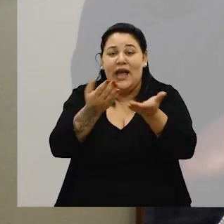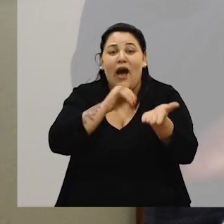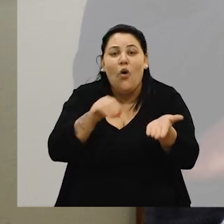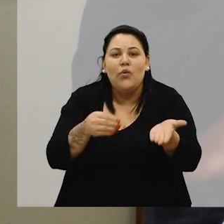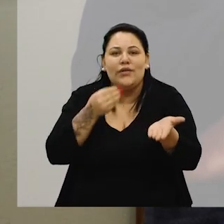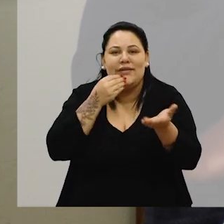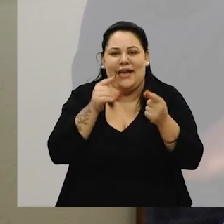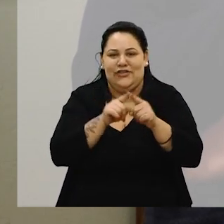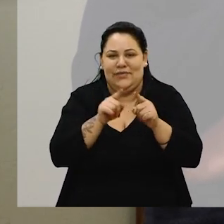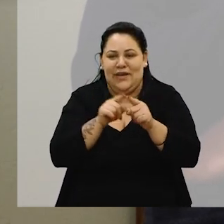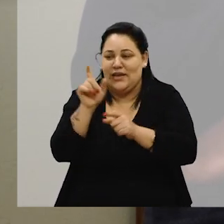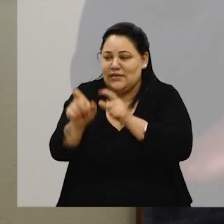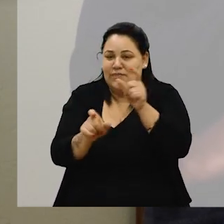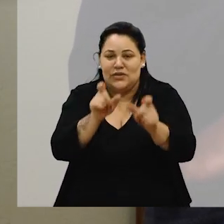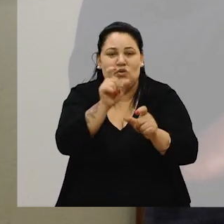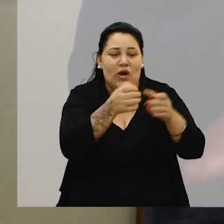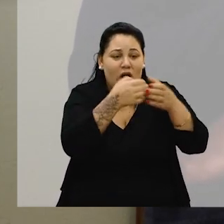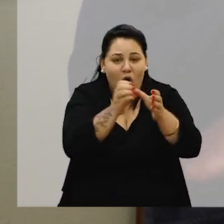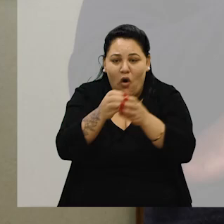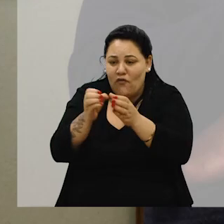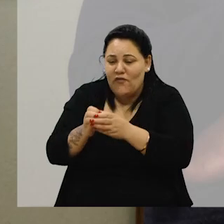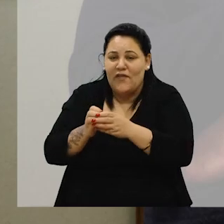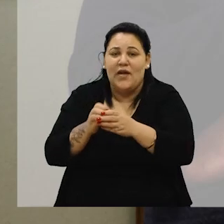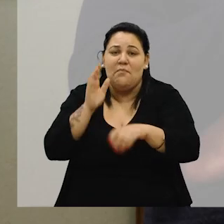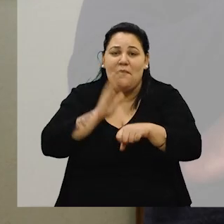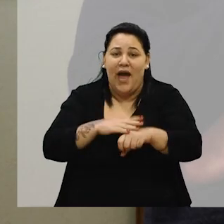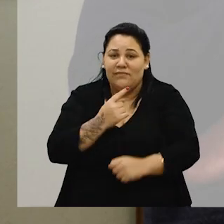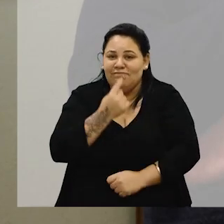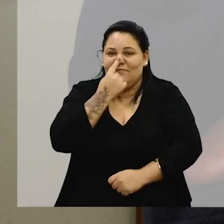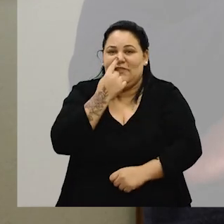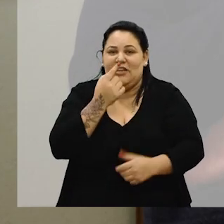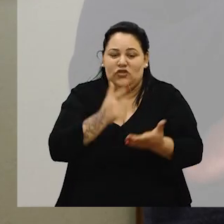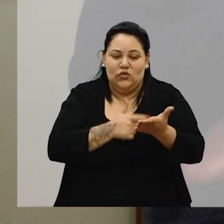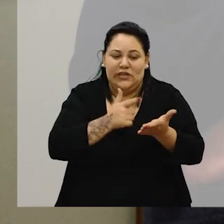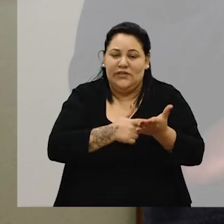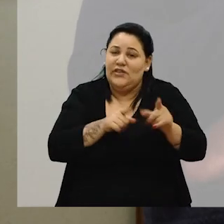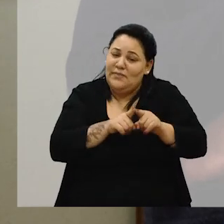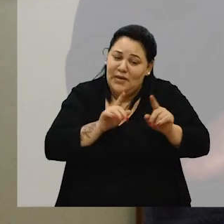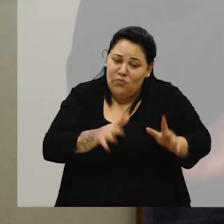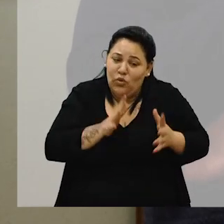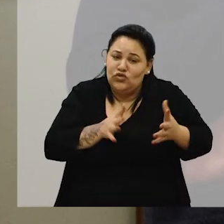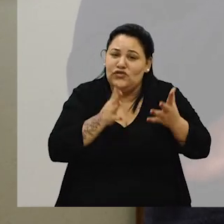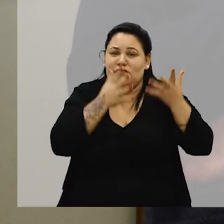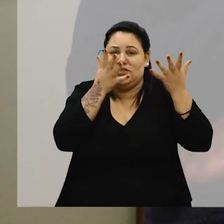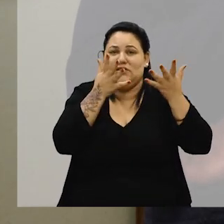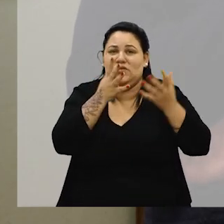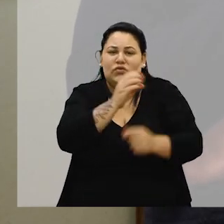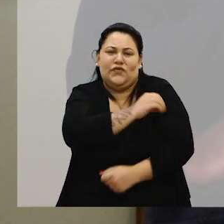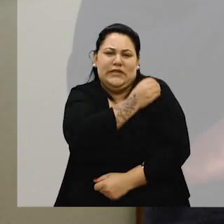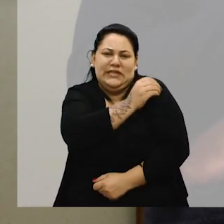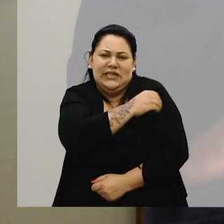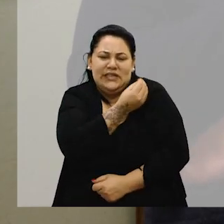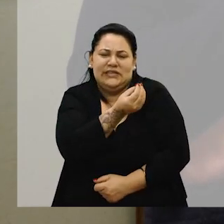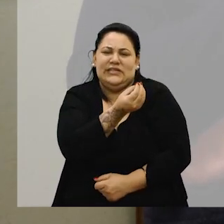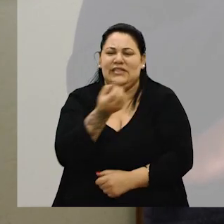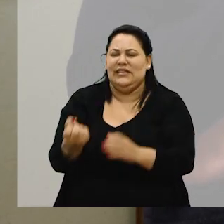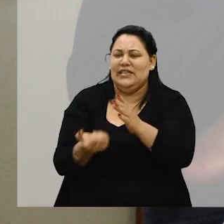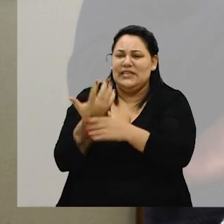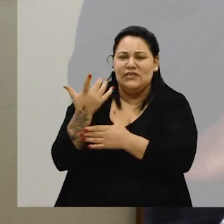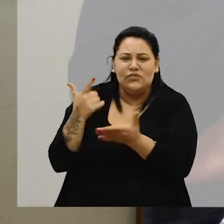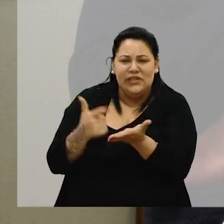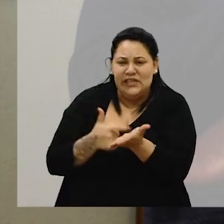mercado, da oportunizar as pessoas estarem convivendo mais próximas dos livros e fomentando muito a questão